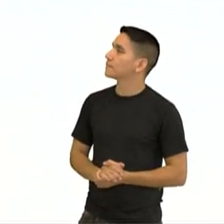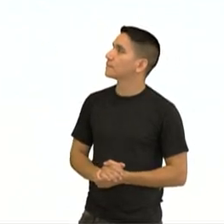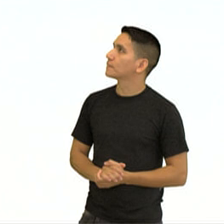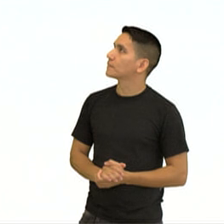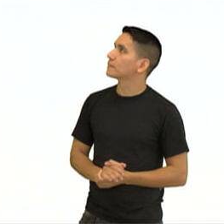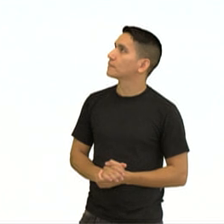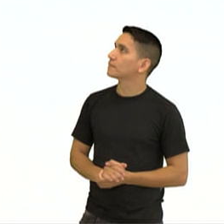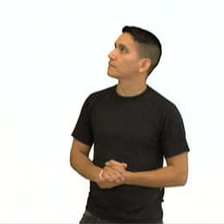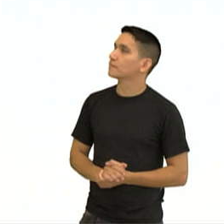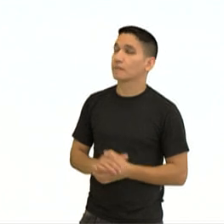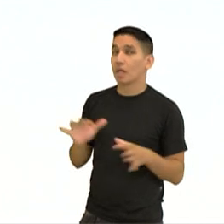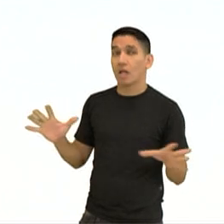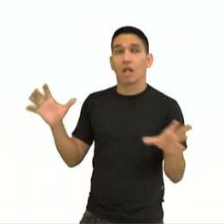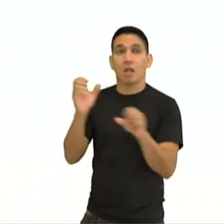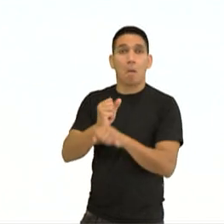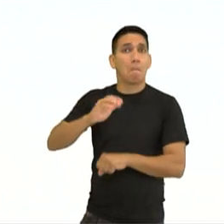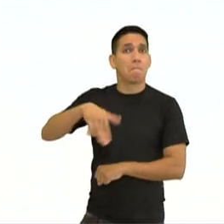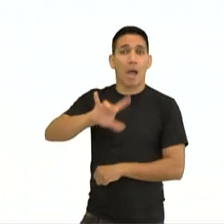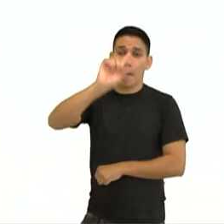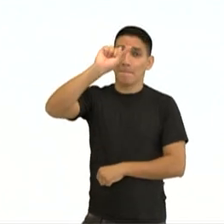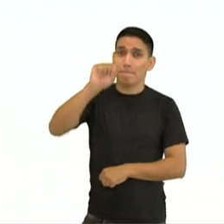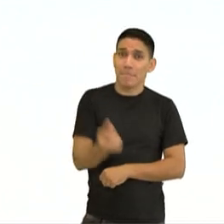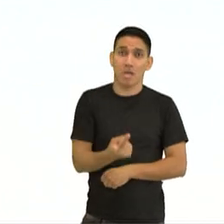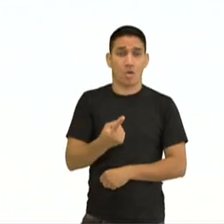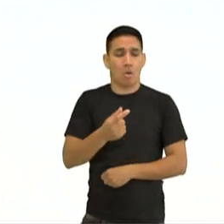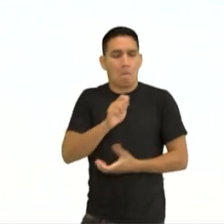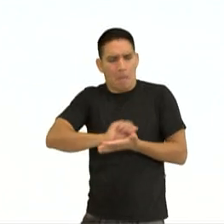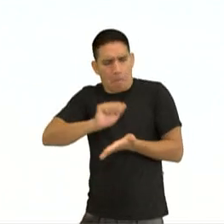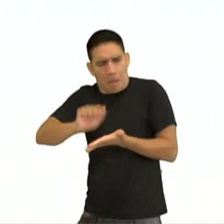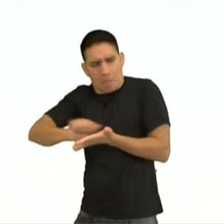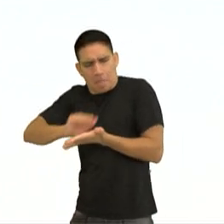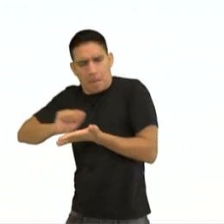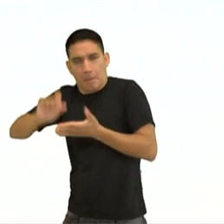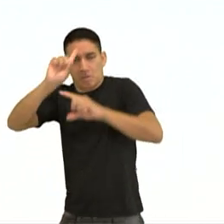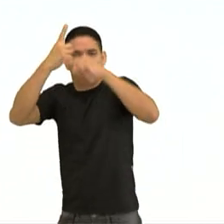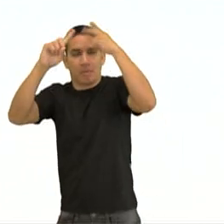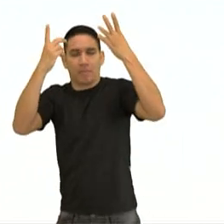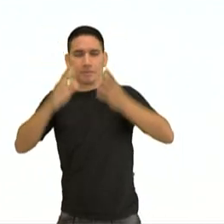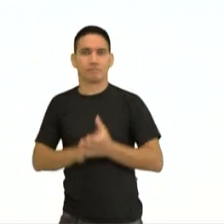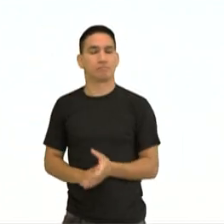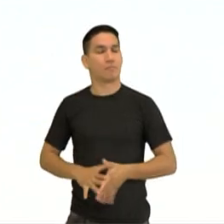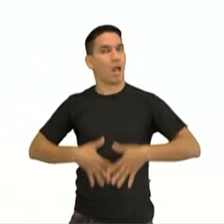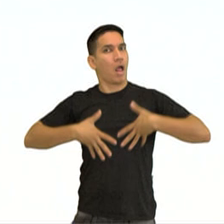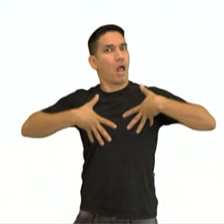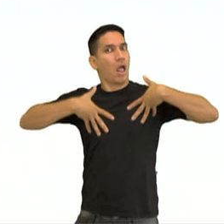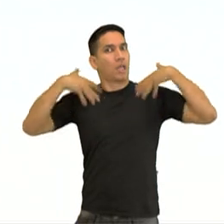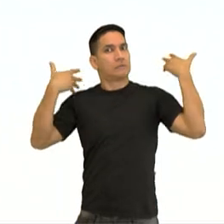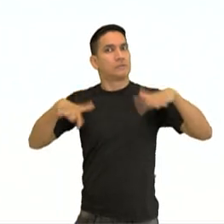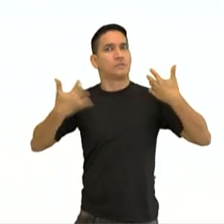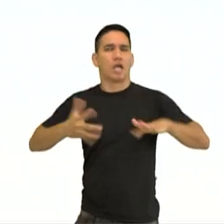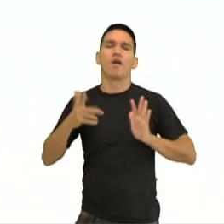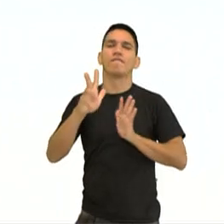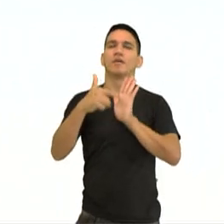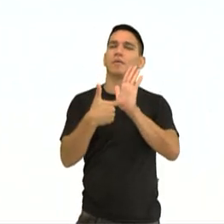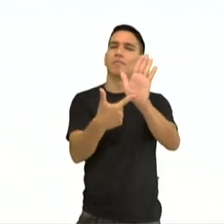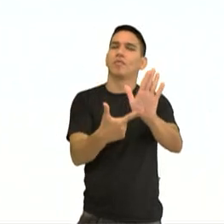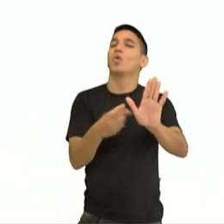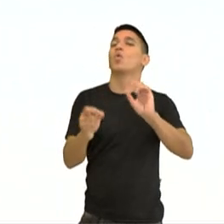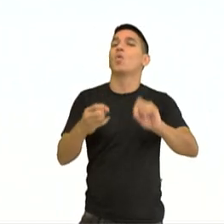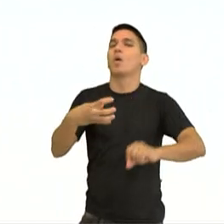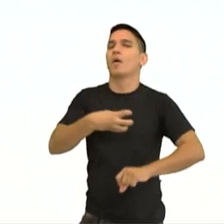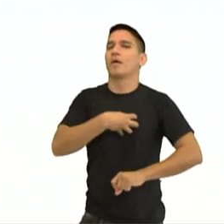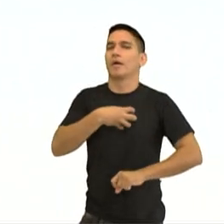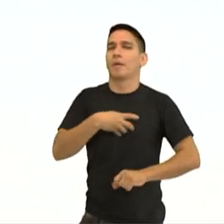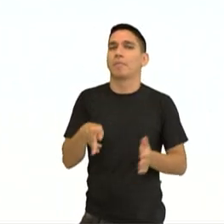de orquestras. Total, mais de 1000 obras ele fez. Gente, é sensacional a obra do Bach. Tanto que eu vou deixar para você a tocata